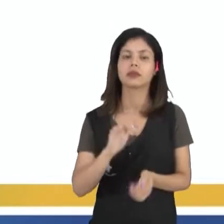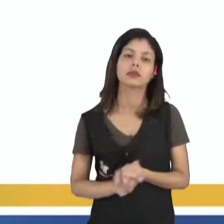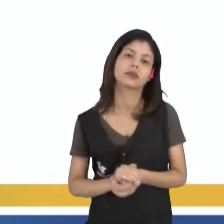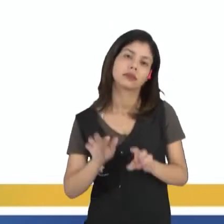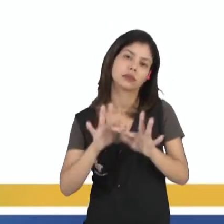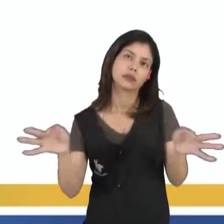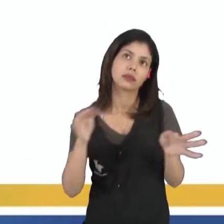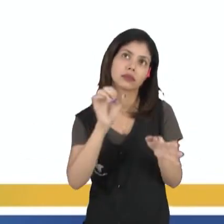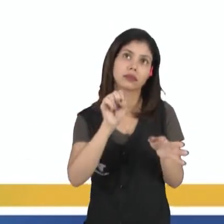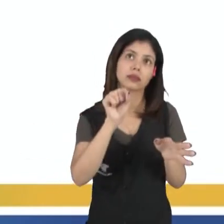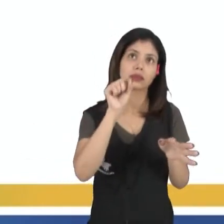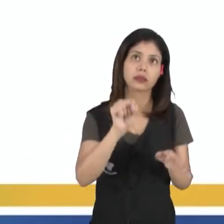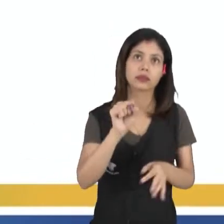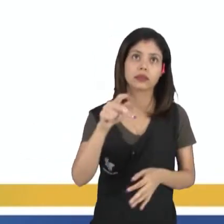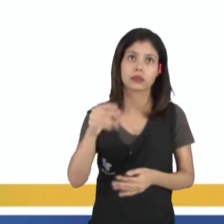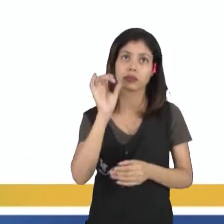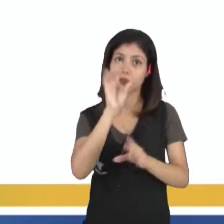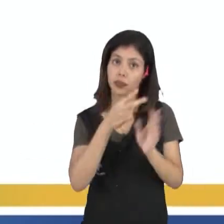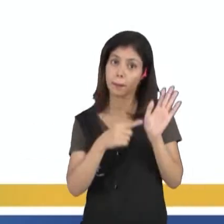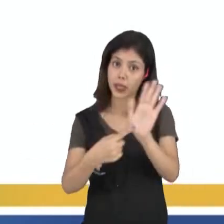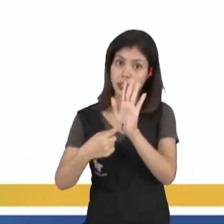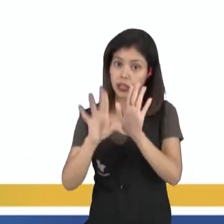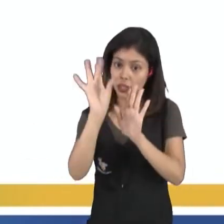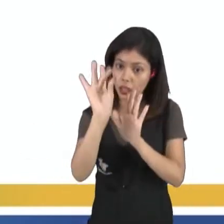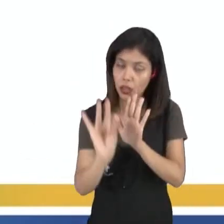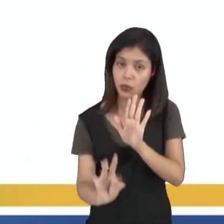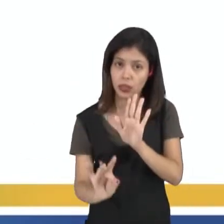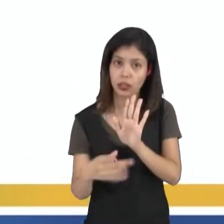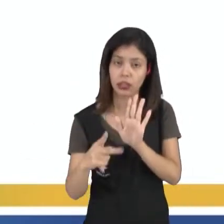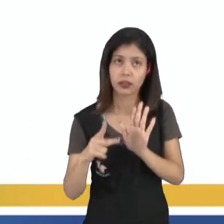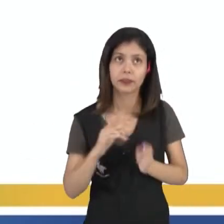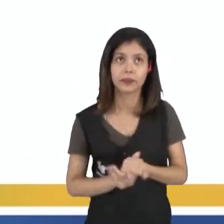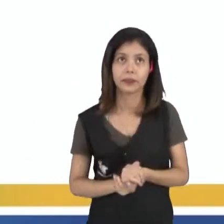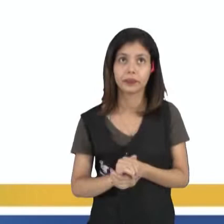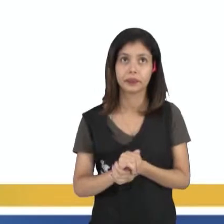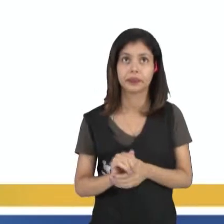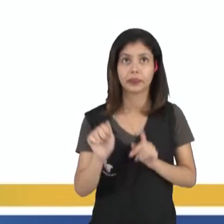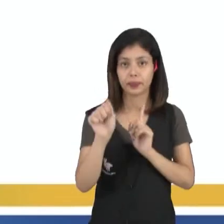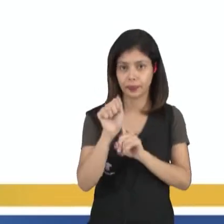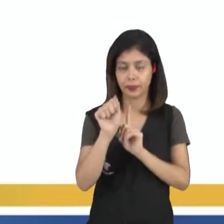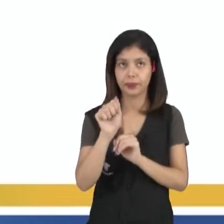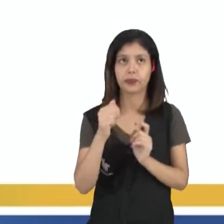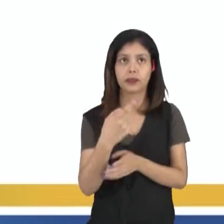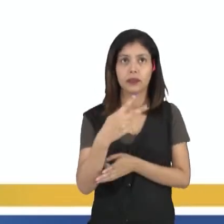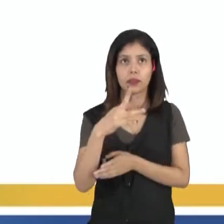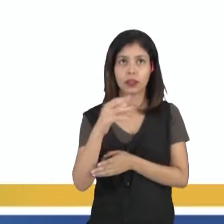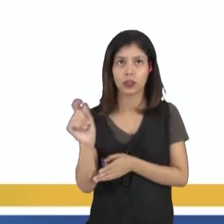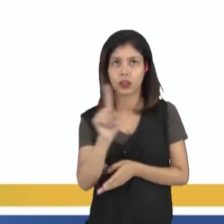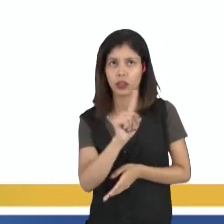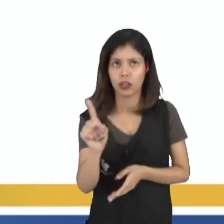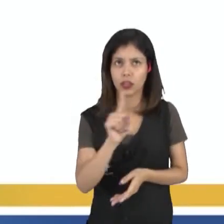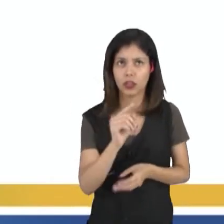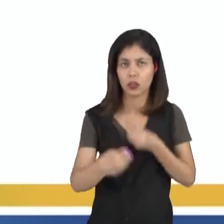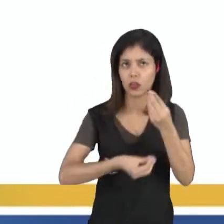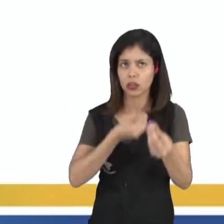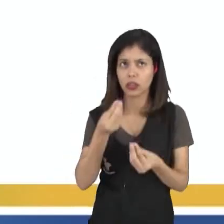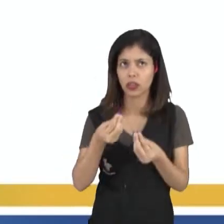pela oração subordinada apresentada por ela. Tá? Pedro não foi